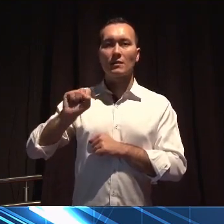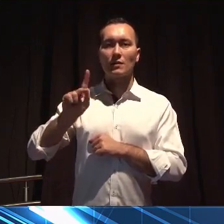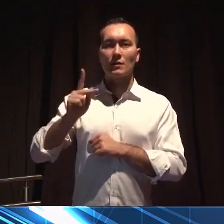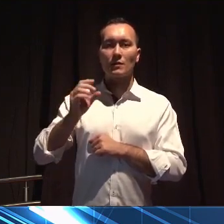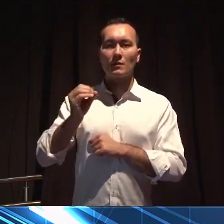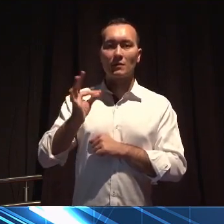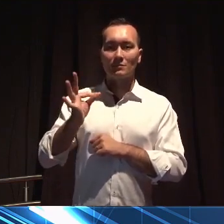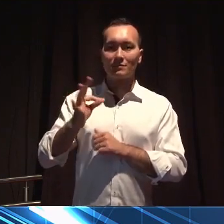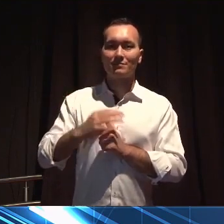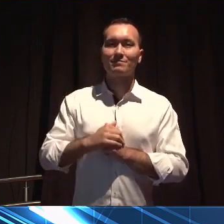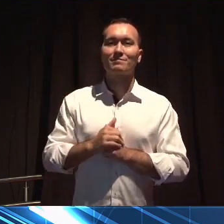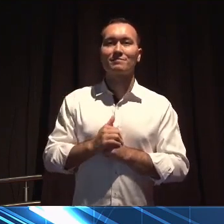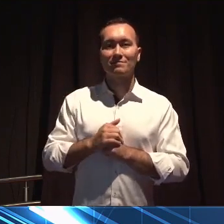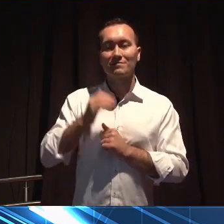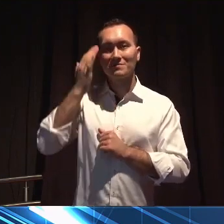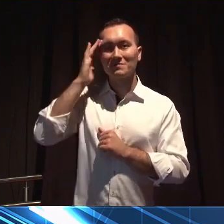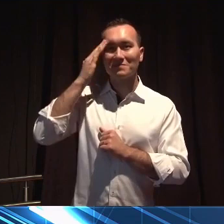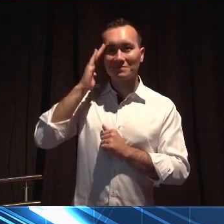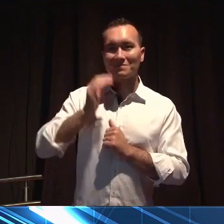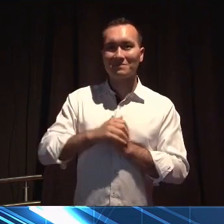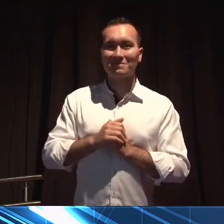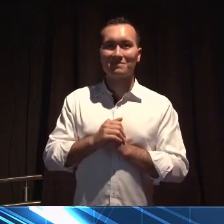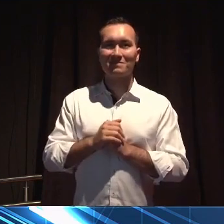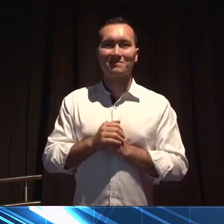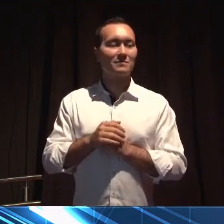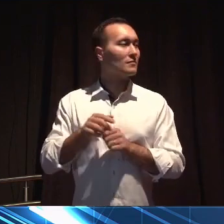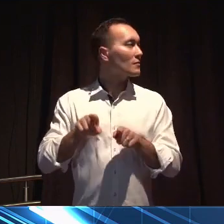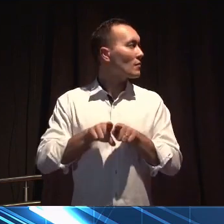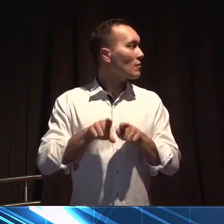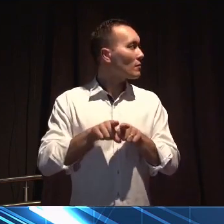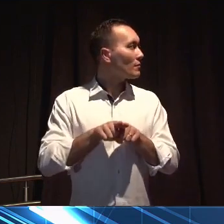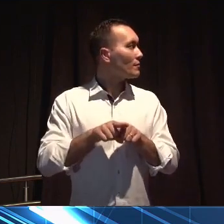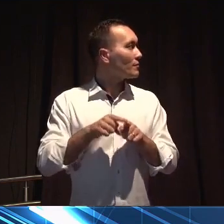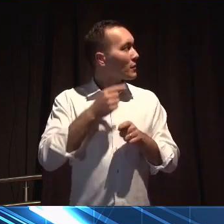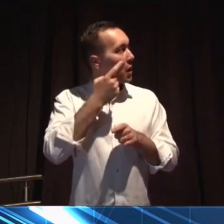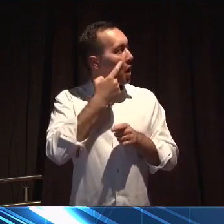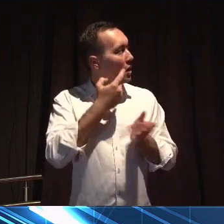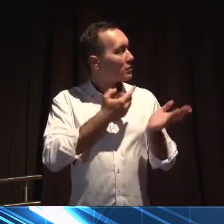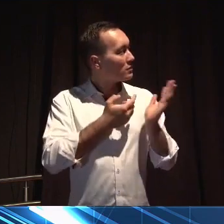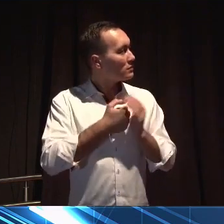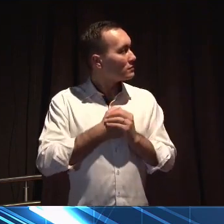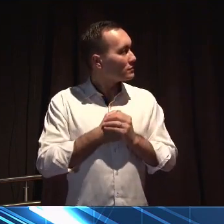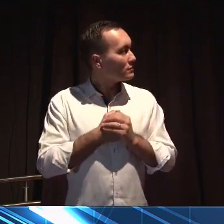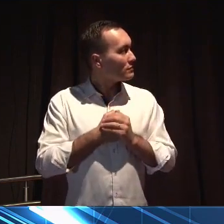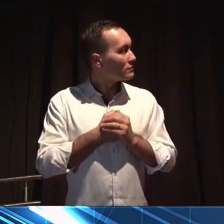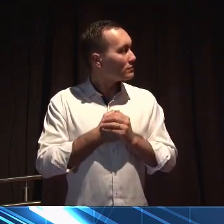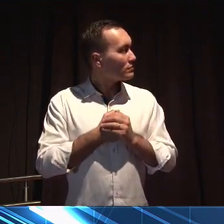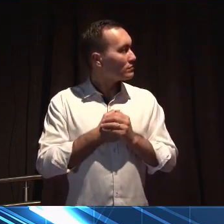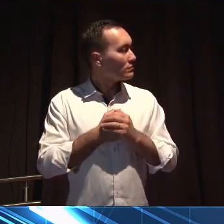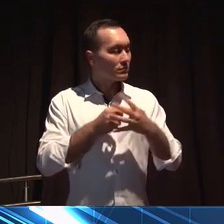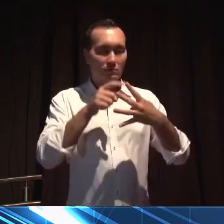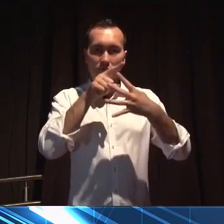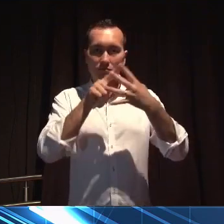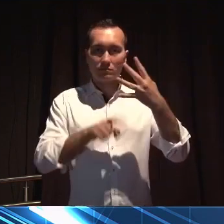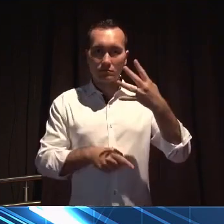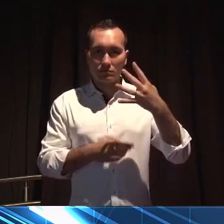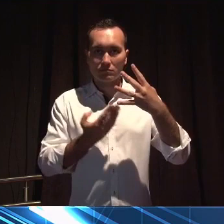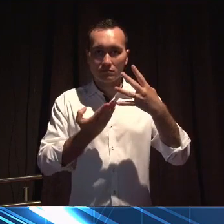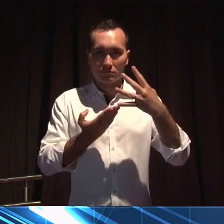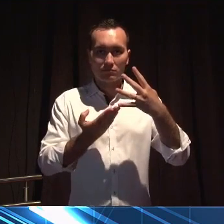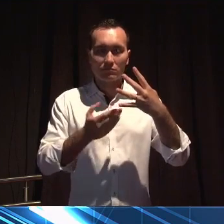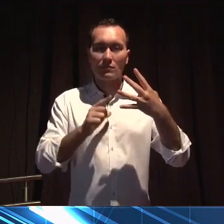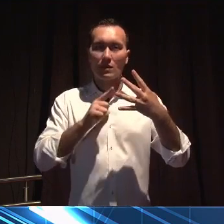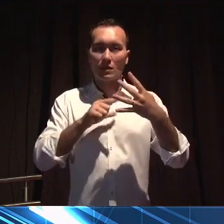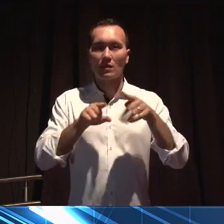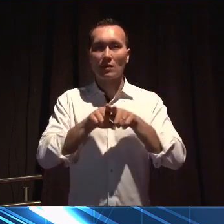lifecycle, outra parte, beleza, agora salva o snapshot no S3, e aí usava o Dynamo para salvar metadata e esse tipo de